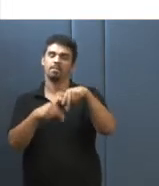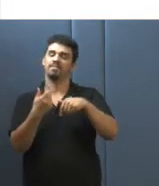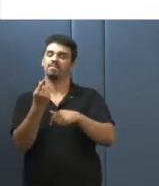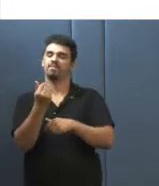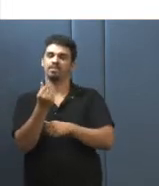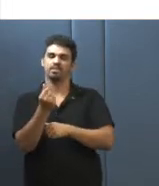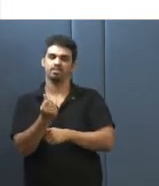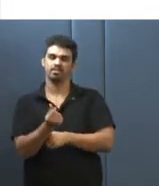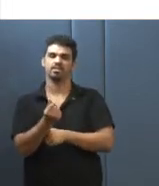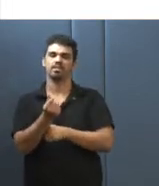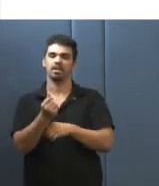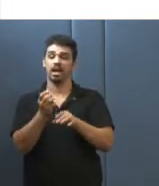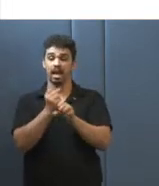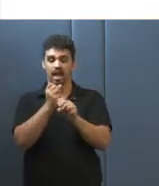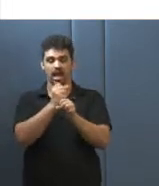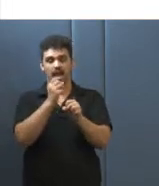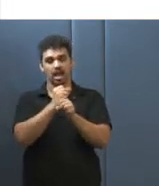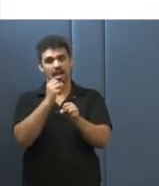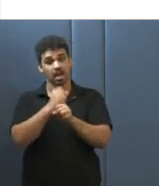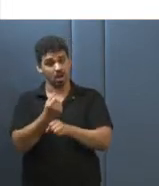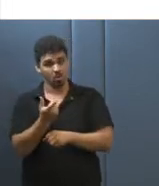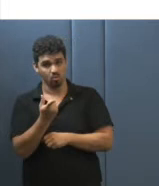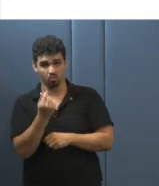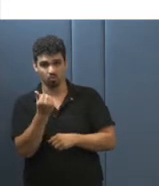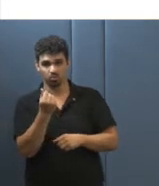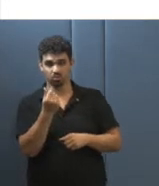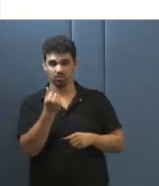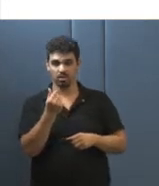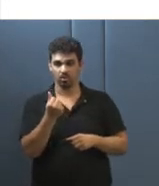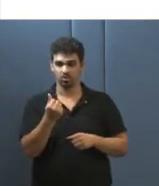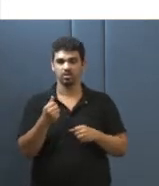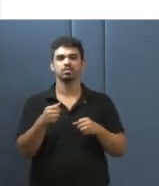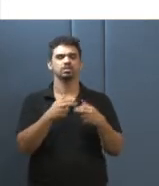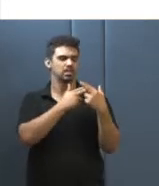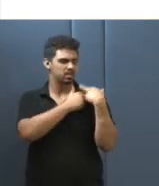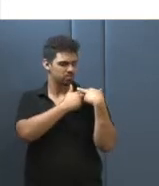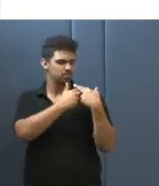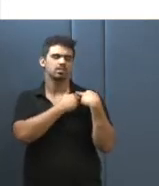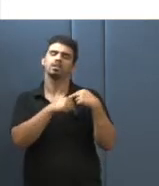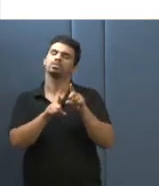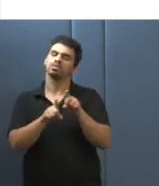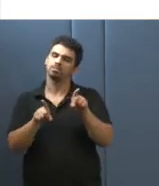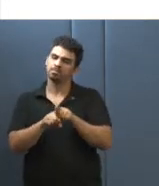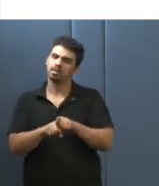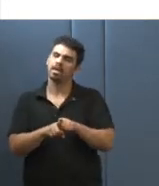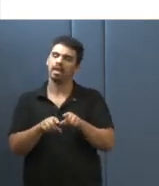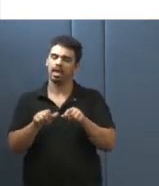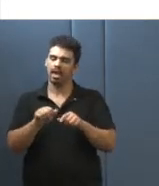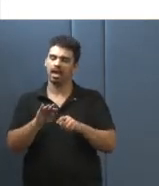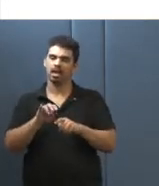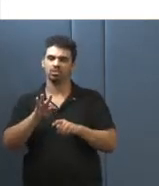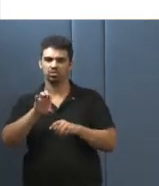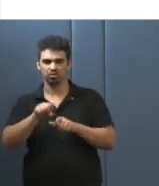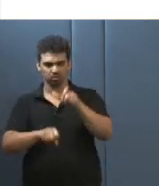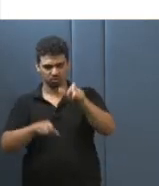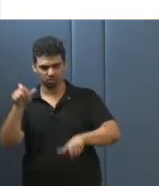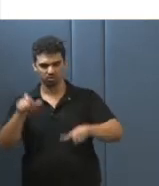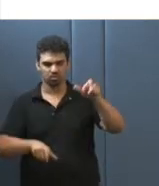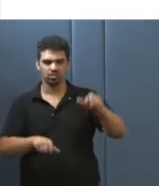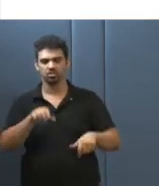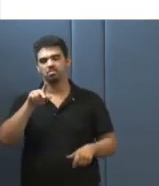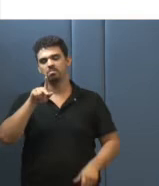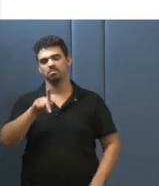firmamos, cálculo dos valores. Então, é tudo de responsabilidade deles, eles são agentes intervenientes nesse processo. PGFN